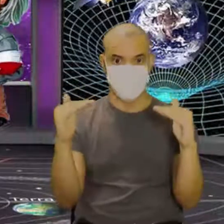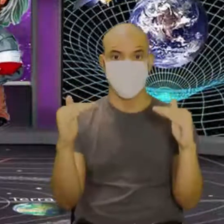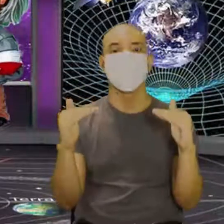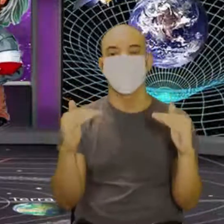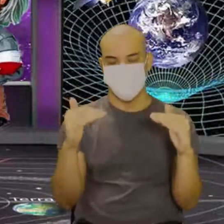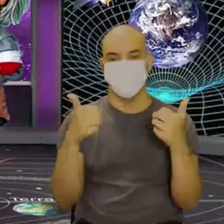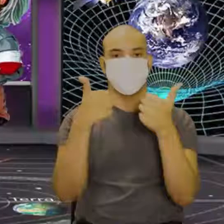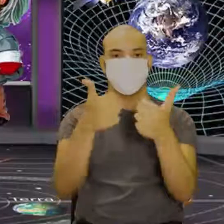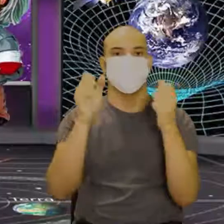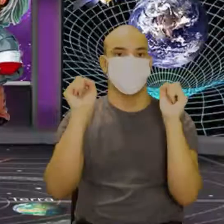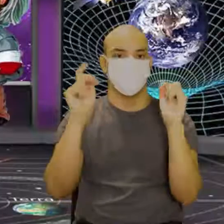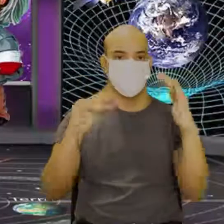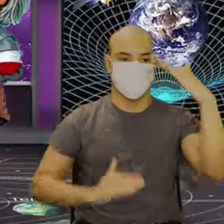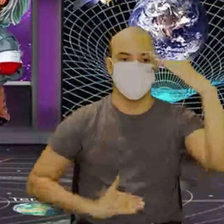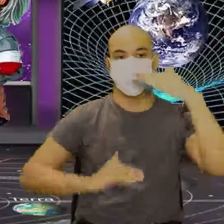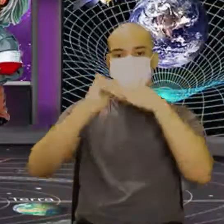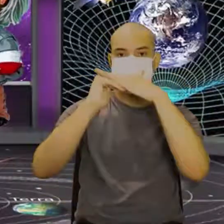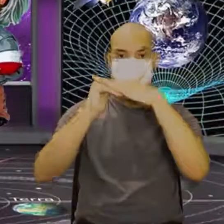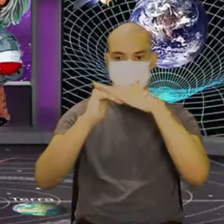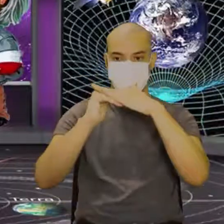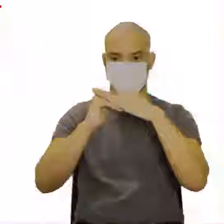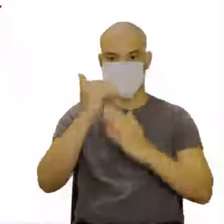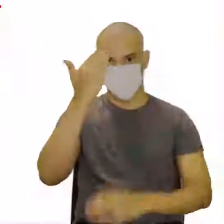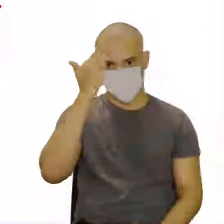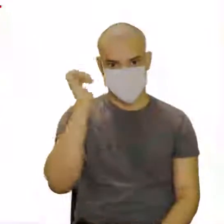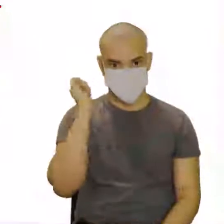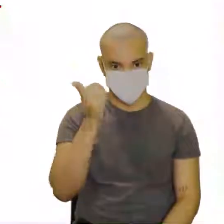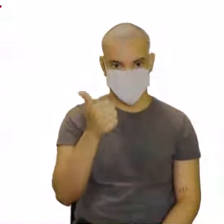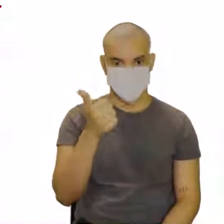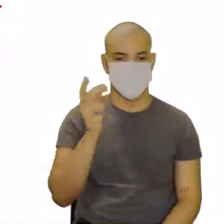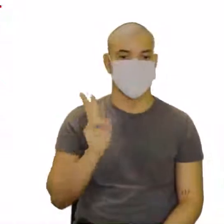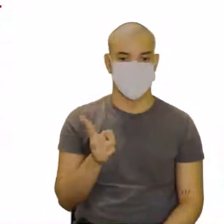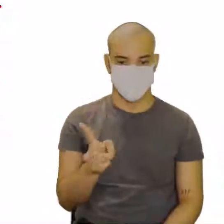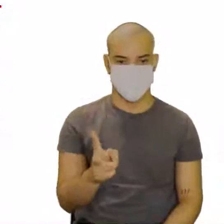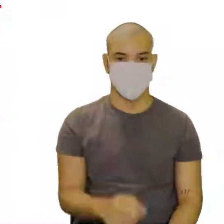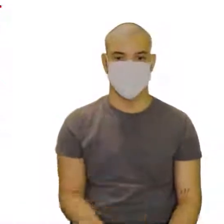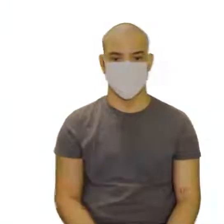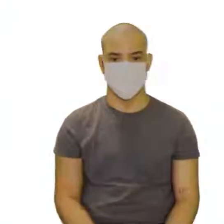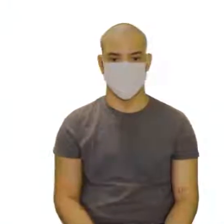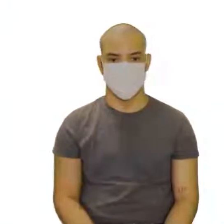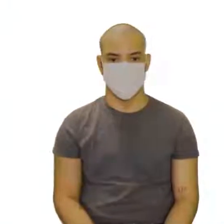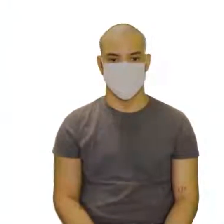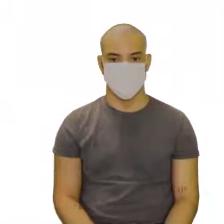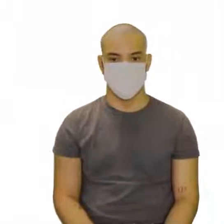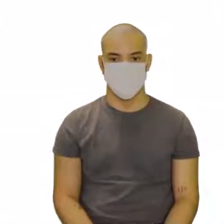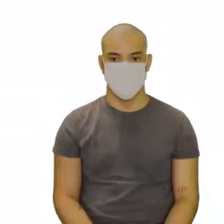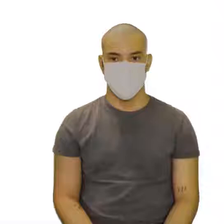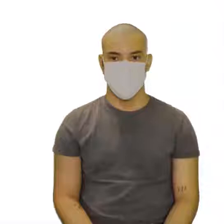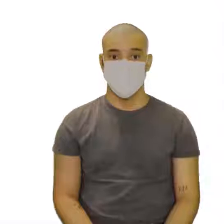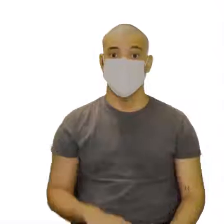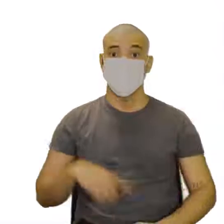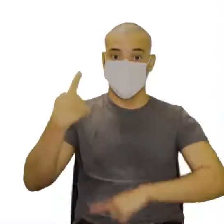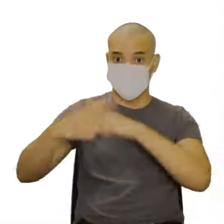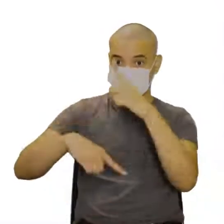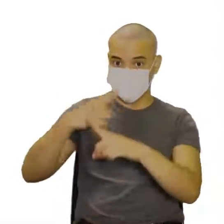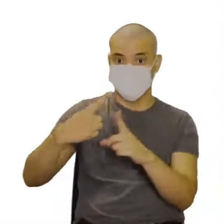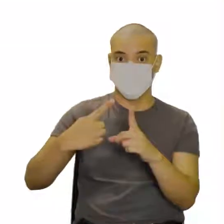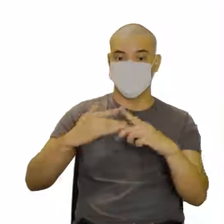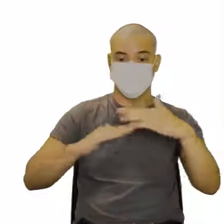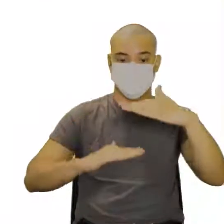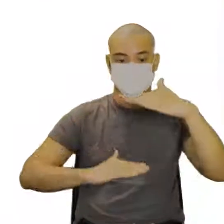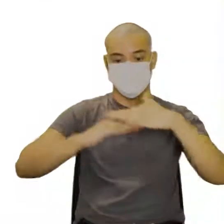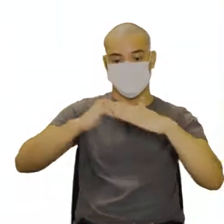capacitor carregado. Entendido isso? Vamos continuar, olha só. Então, tá ali, depois do